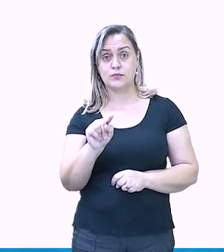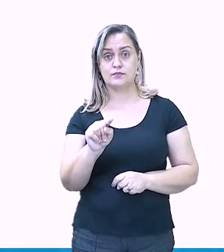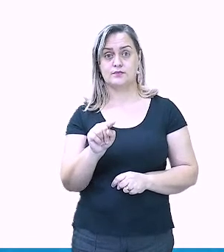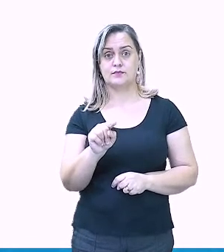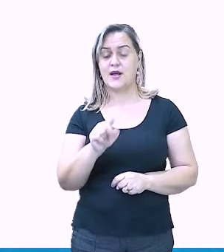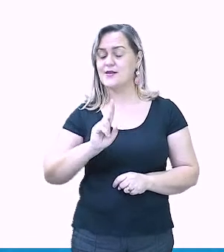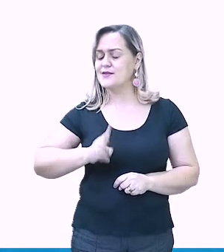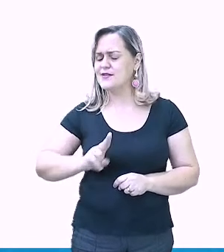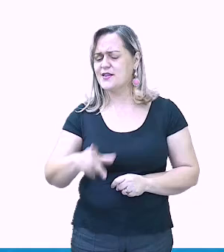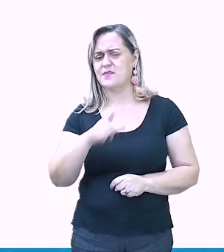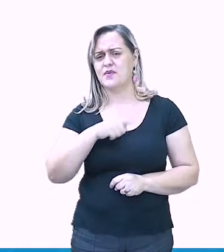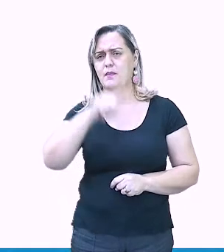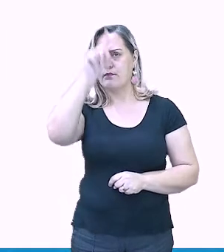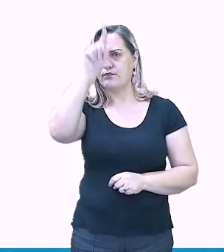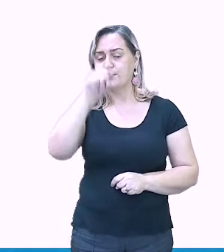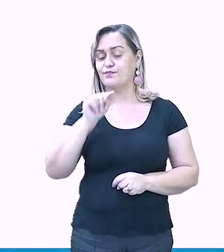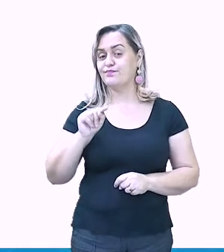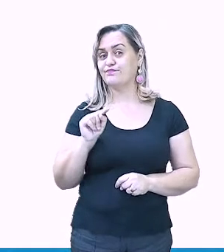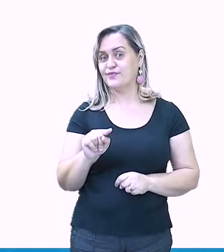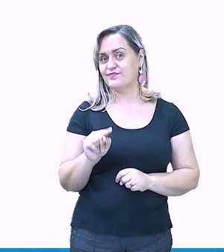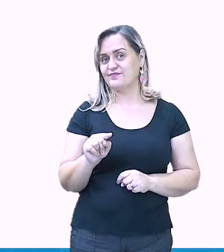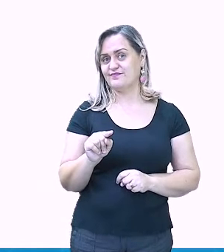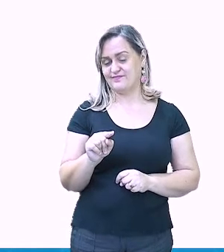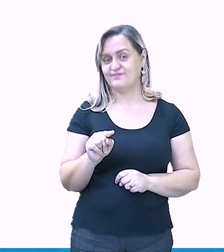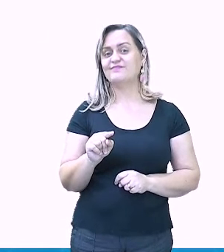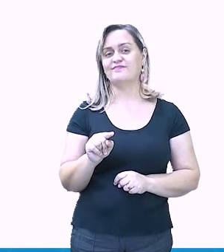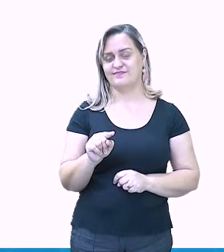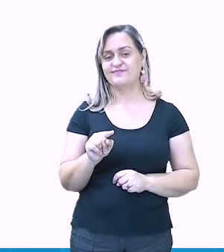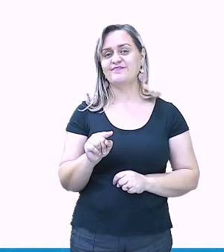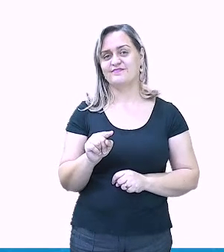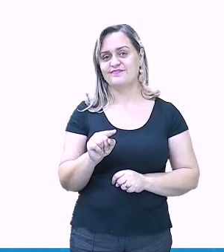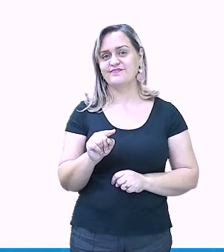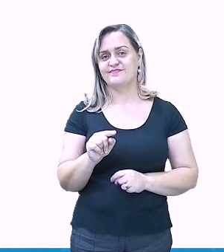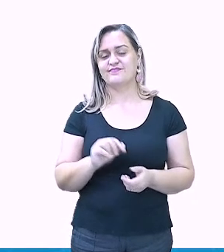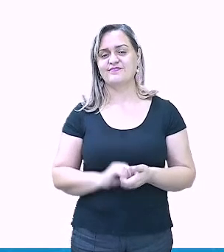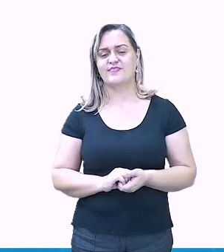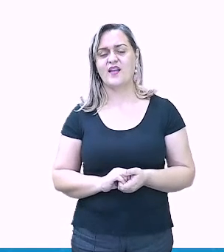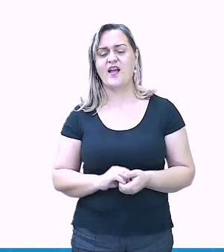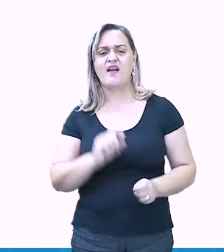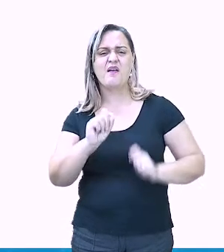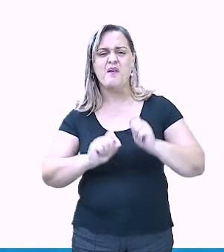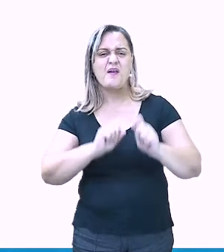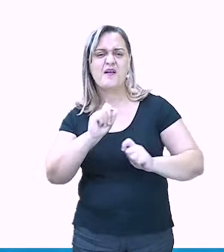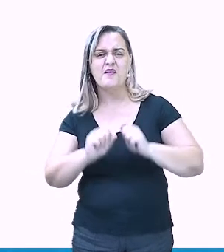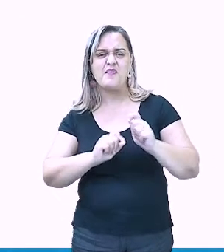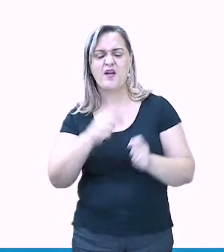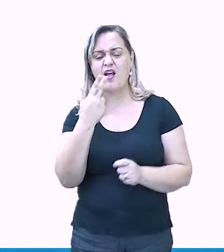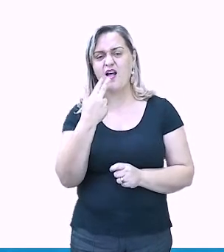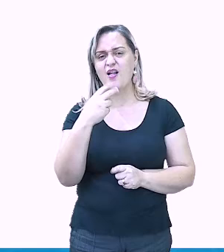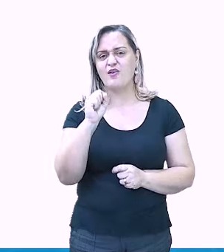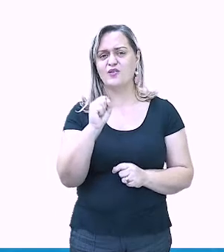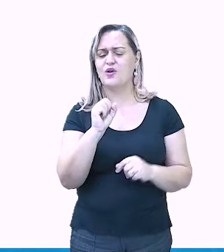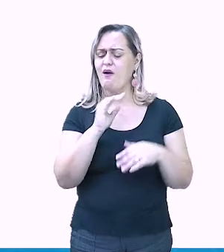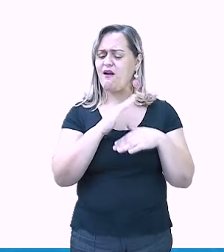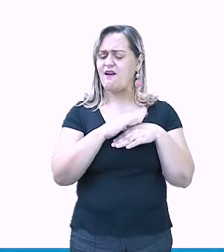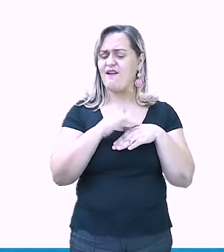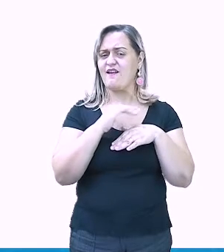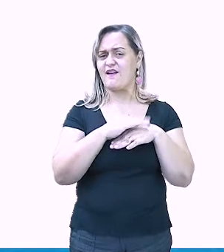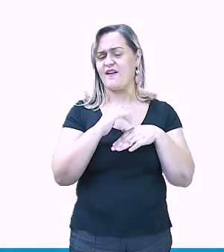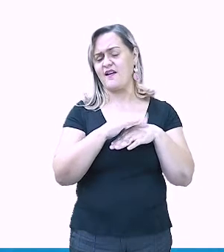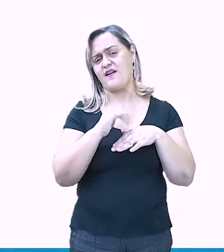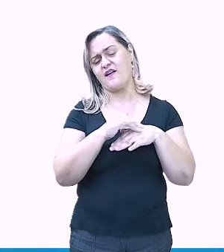E representa um recurso de linguagem afetiva, Ah, o que seria isso,